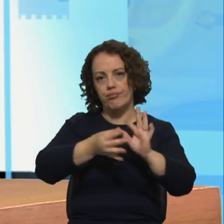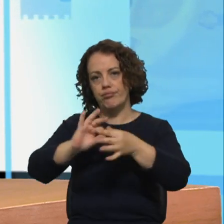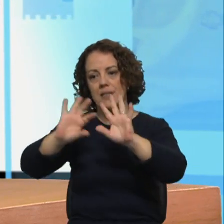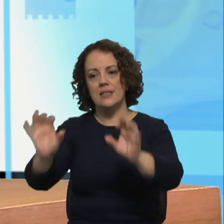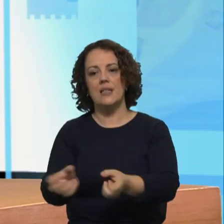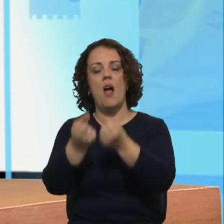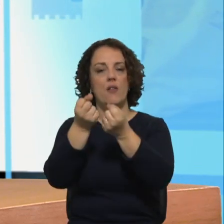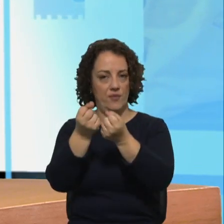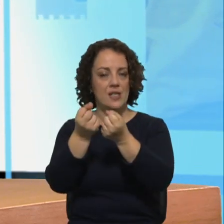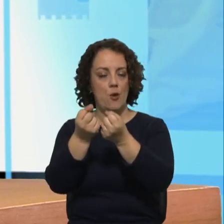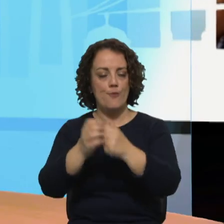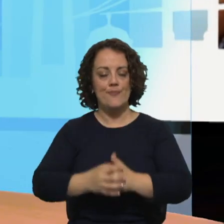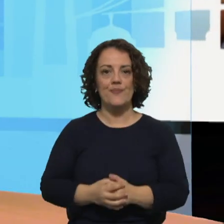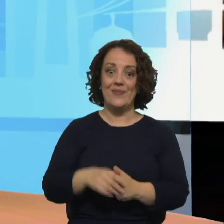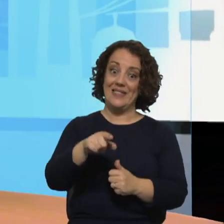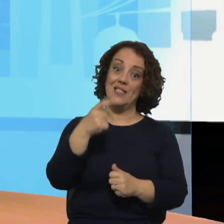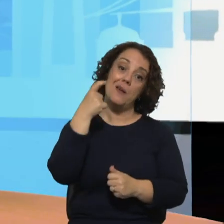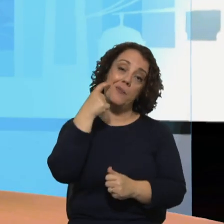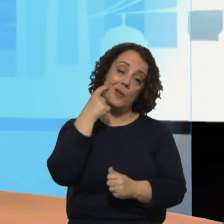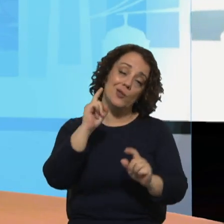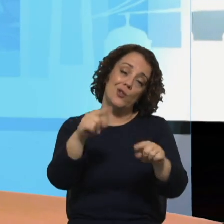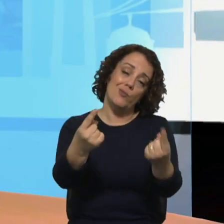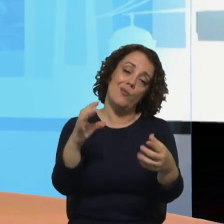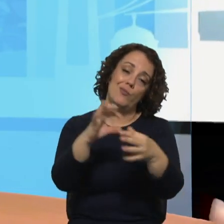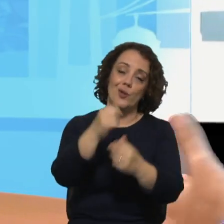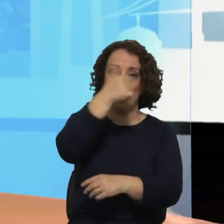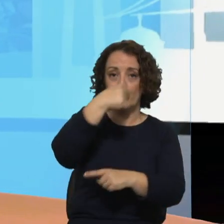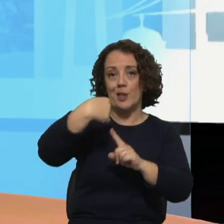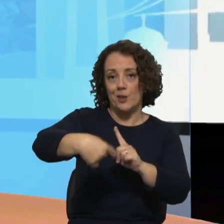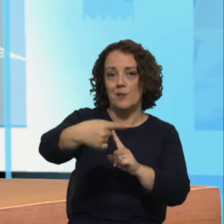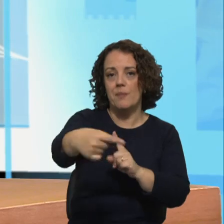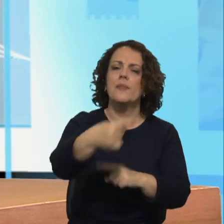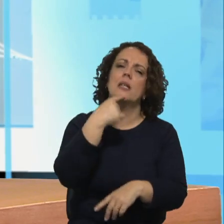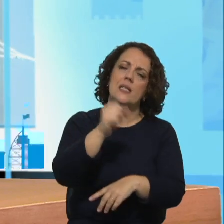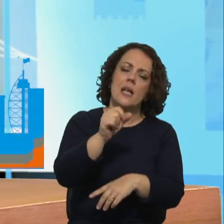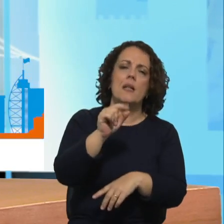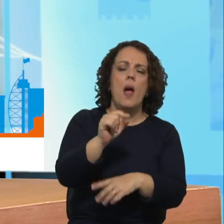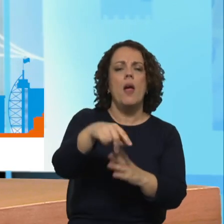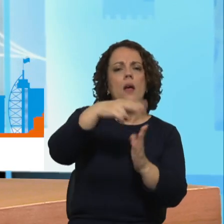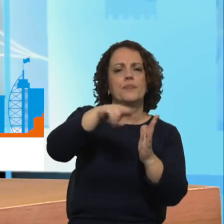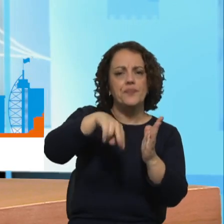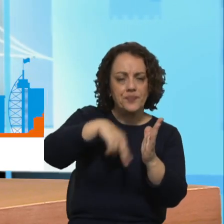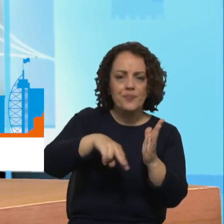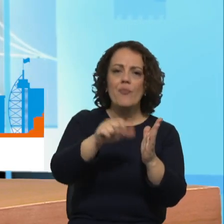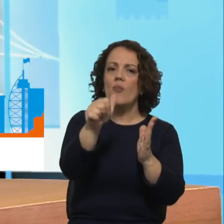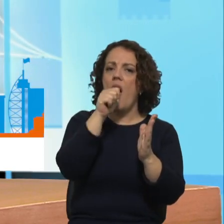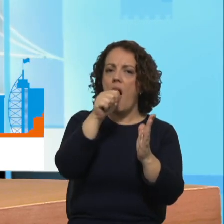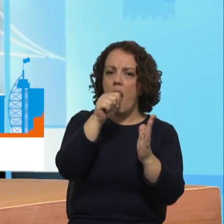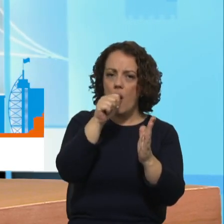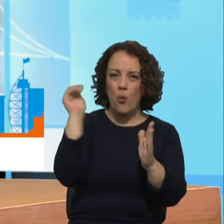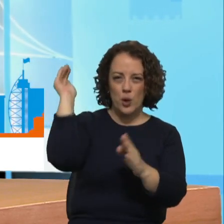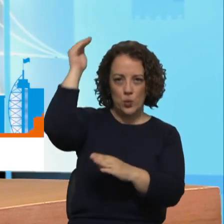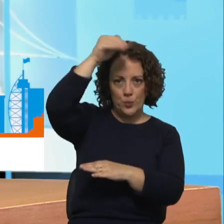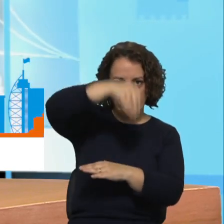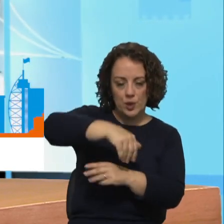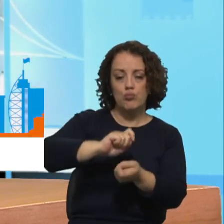connosco. E é esta Páscoa que se celebra depois em cada domingo, não é? Sim, depois também com a liturgia batismal, com a benção da água, batismo e